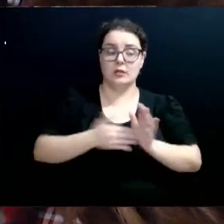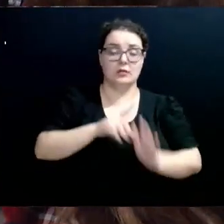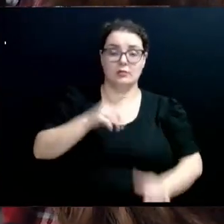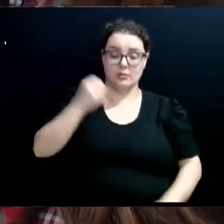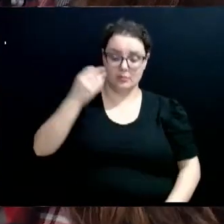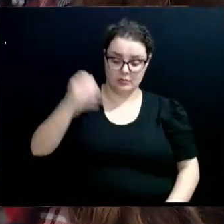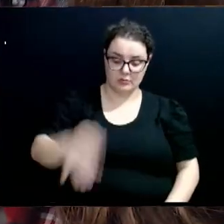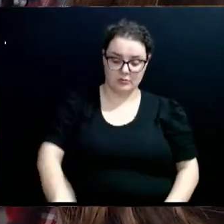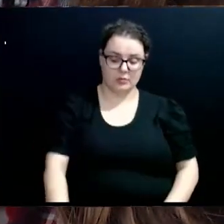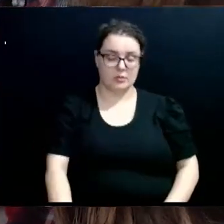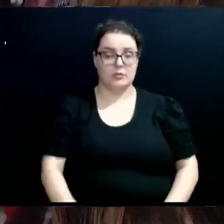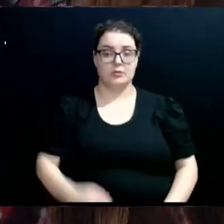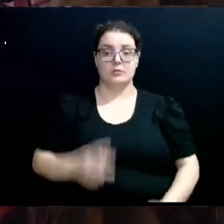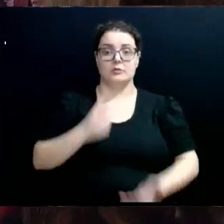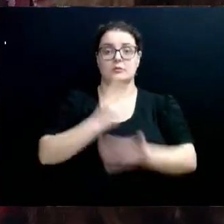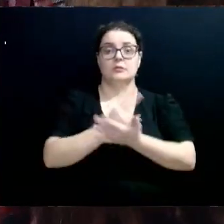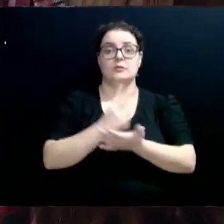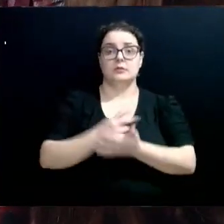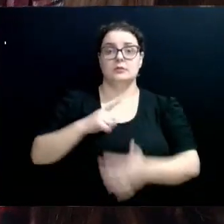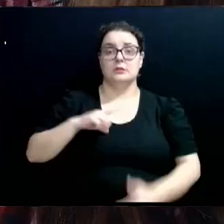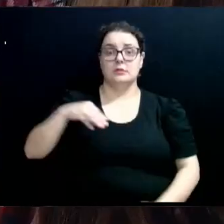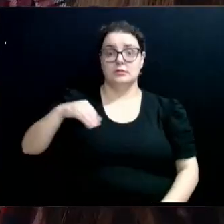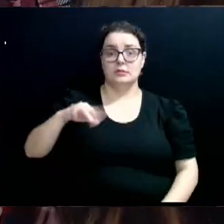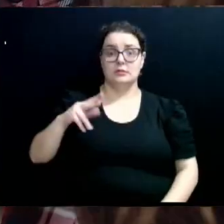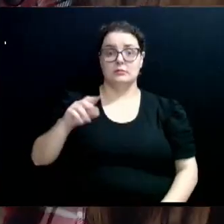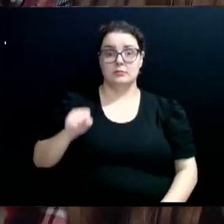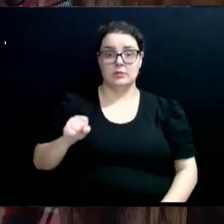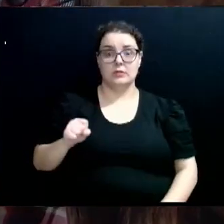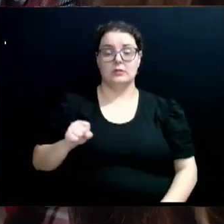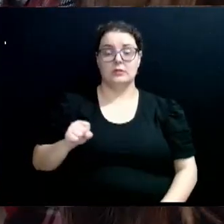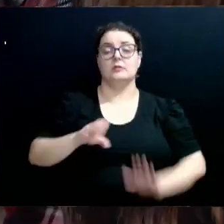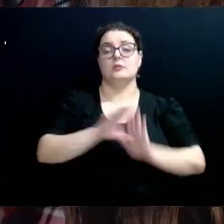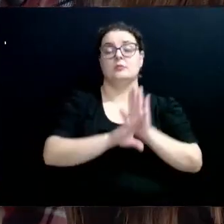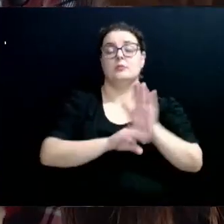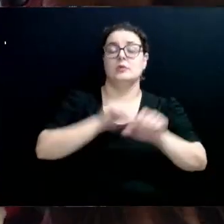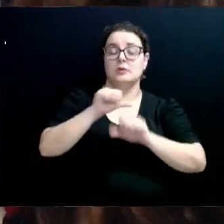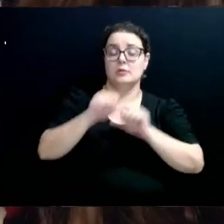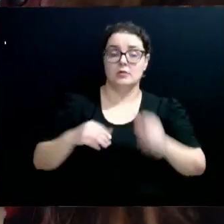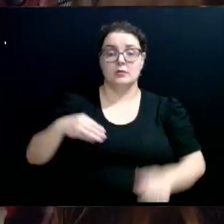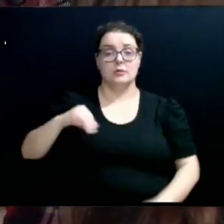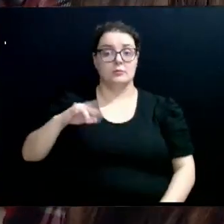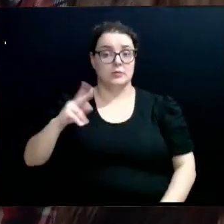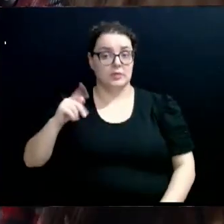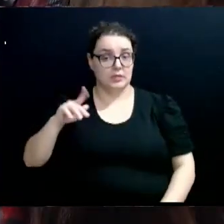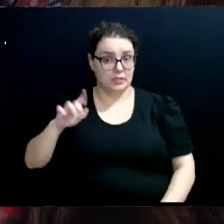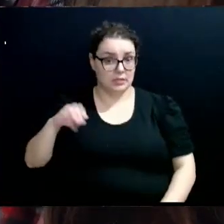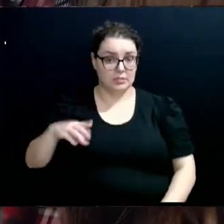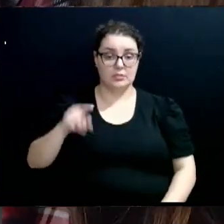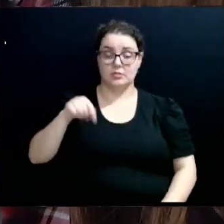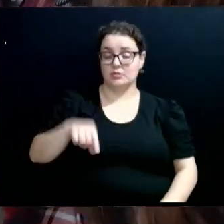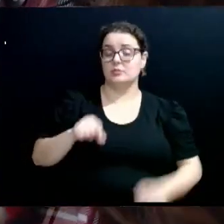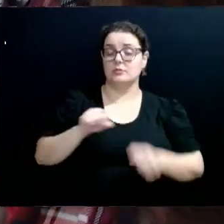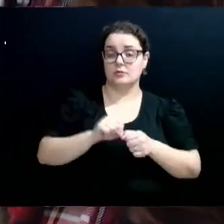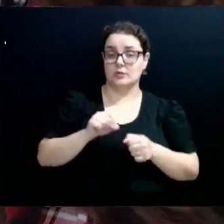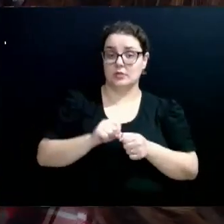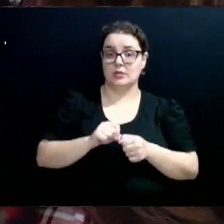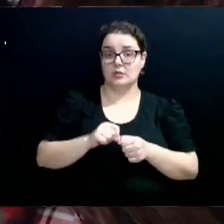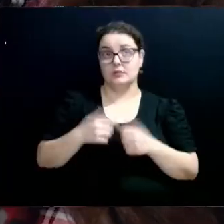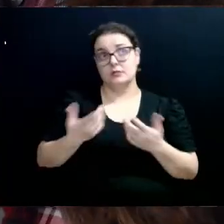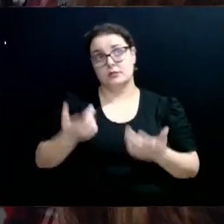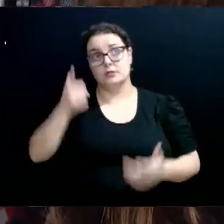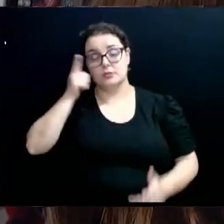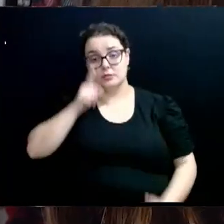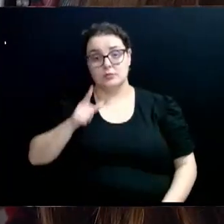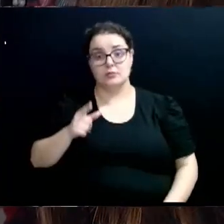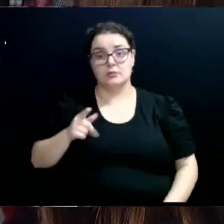Mesmo aqueles que não viajam com frequência, têm milhas de cartão de crédito, programas que podem transformar em milhagem. E isso faz, se